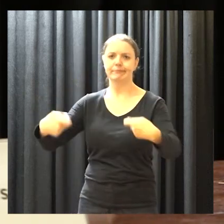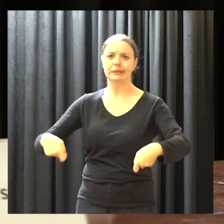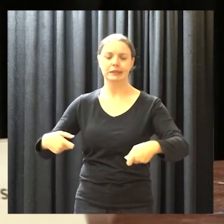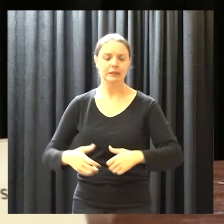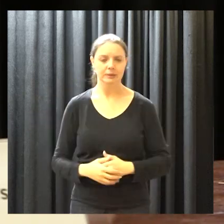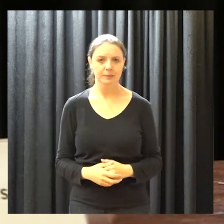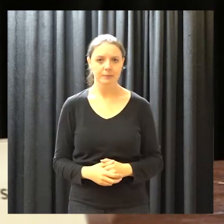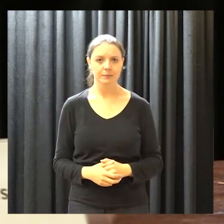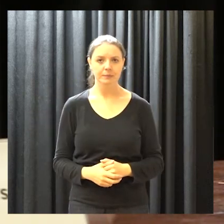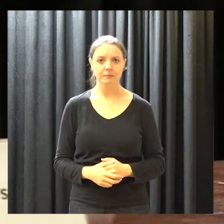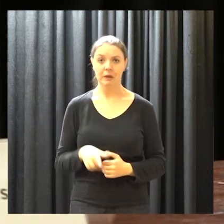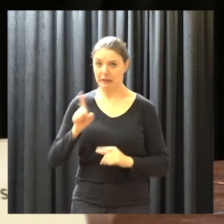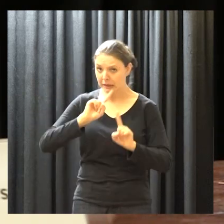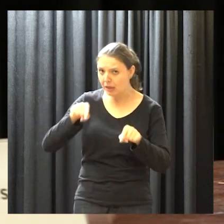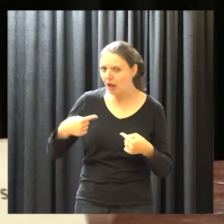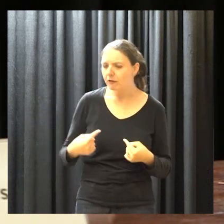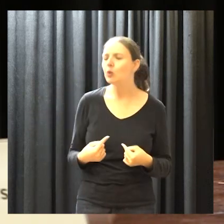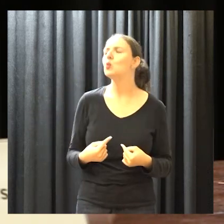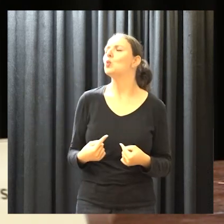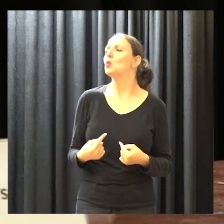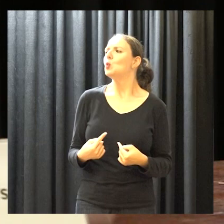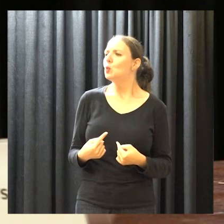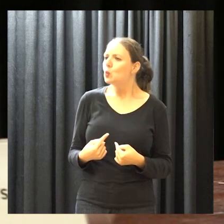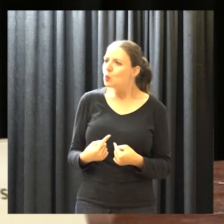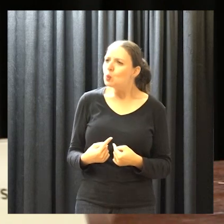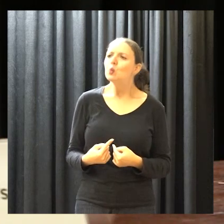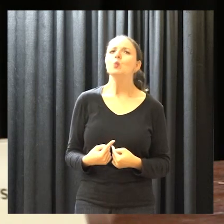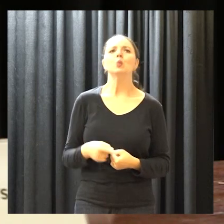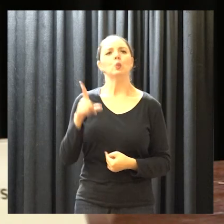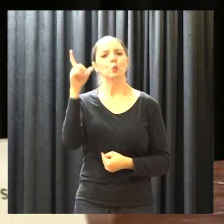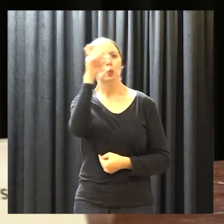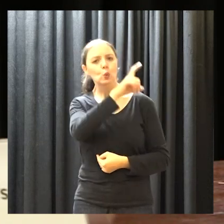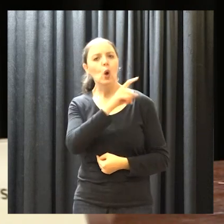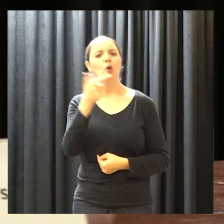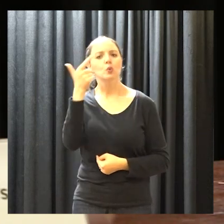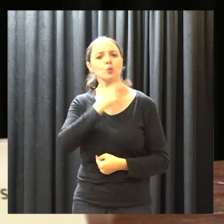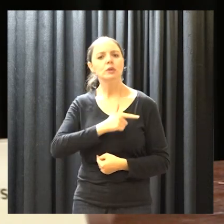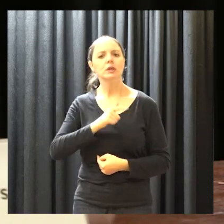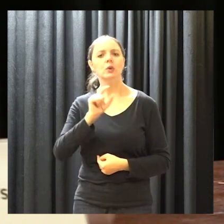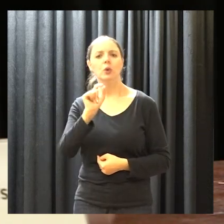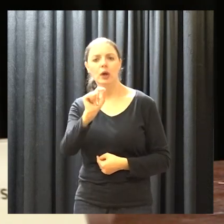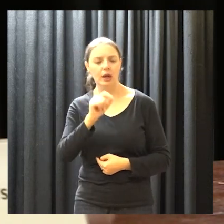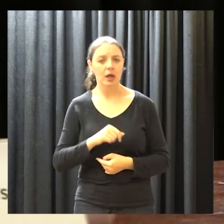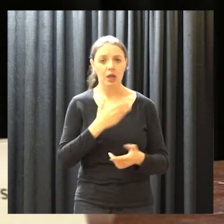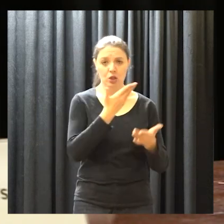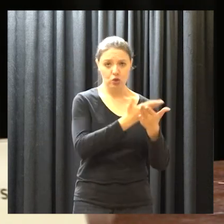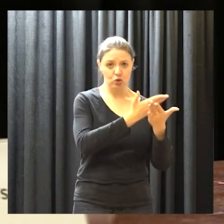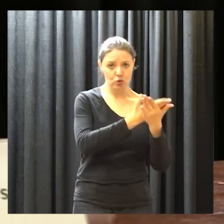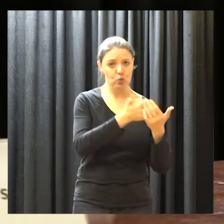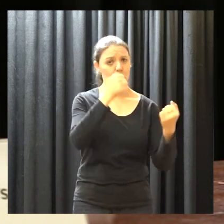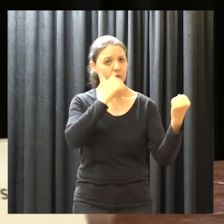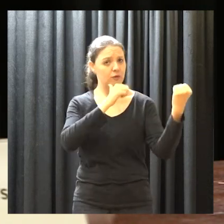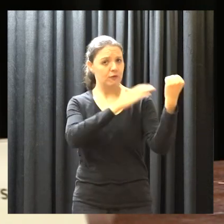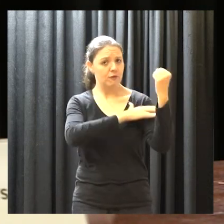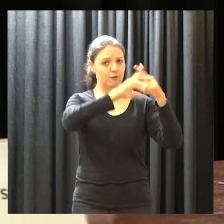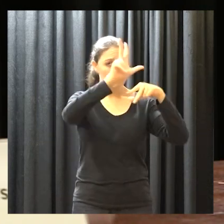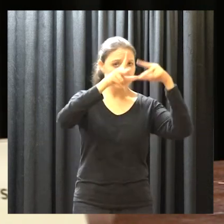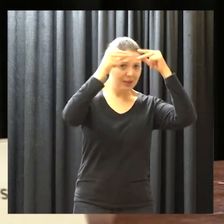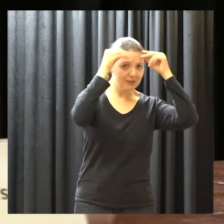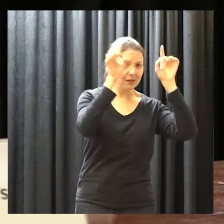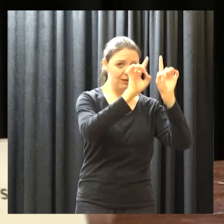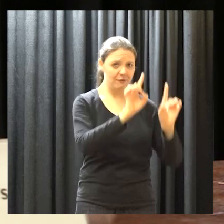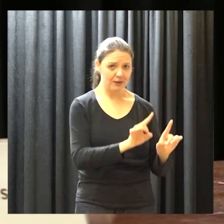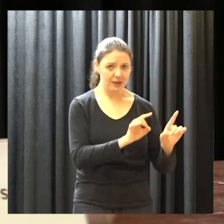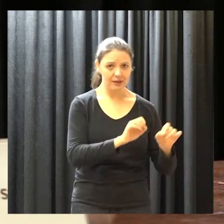é fundamental para que possamos promover coalizões e alianças entre os estudos feministas da deficiência com